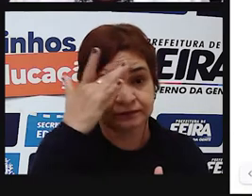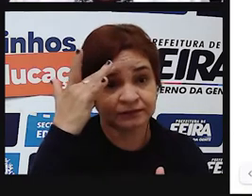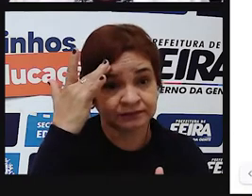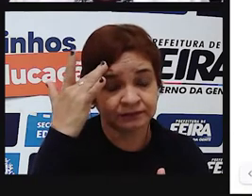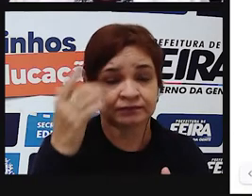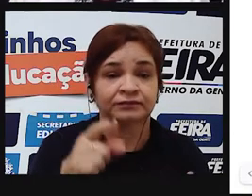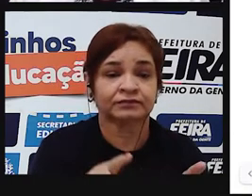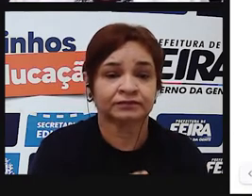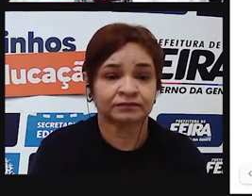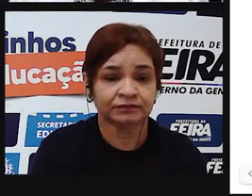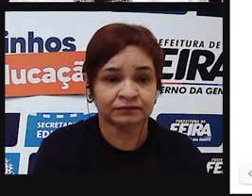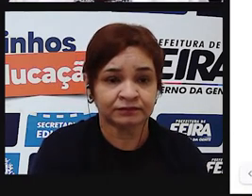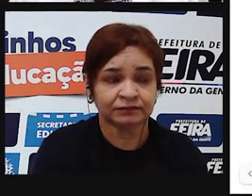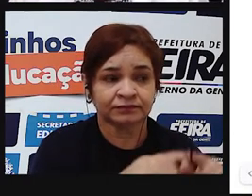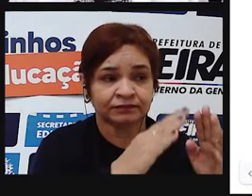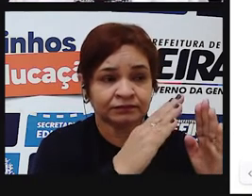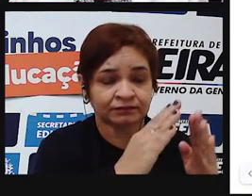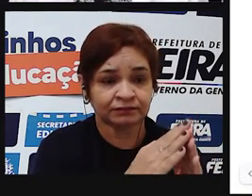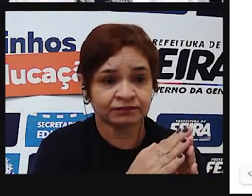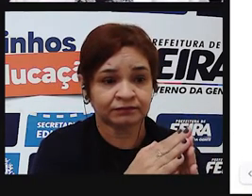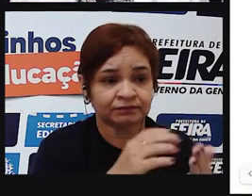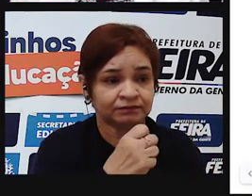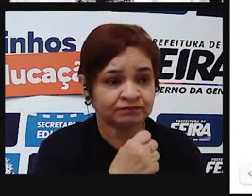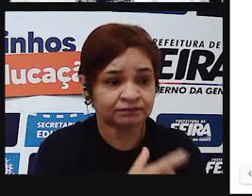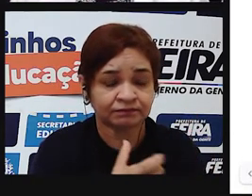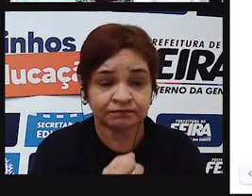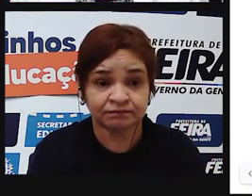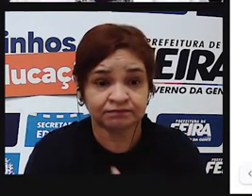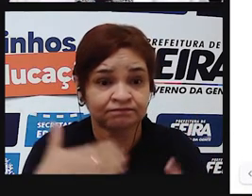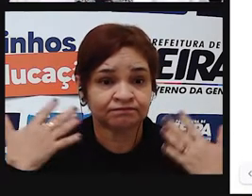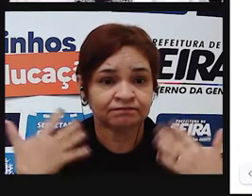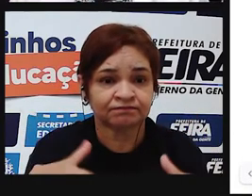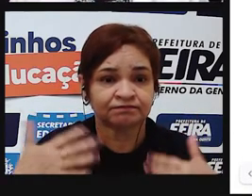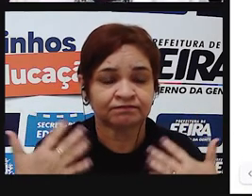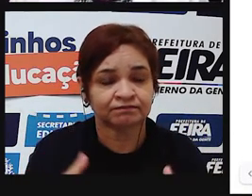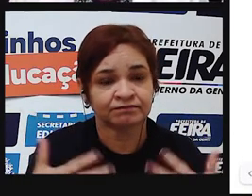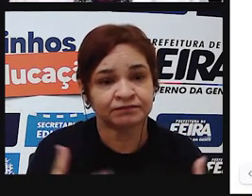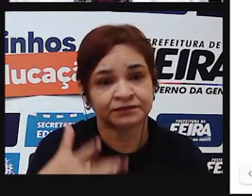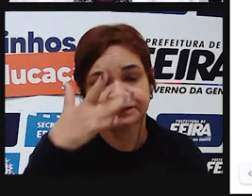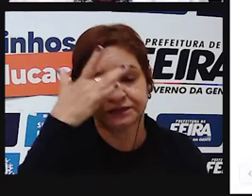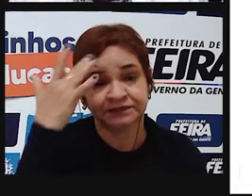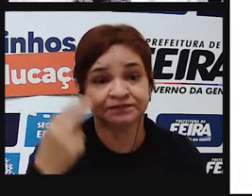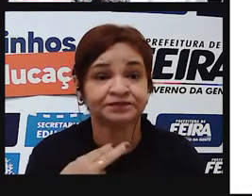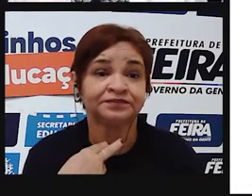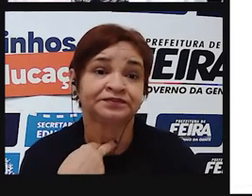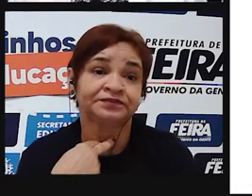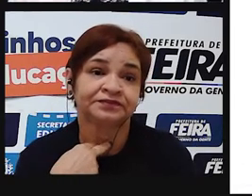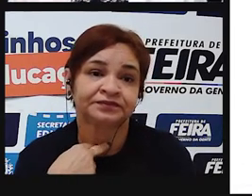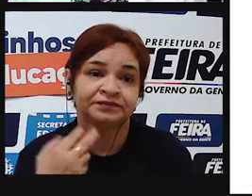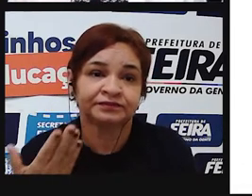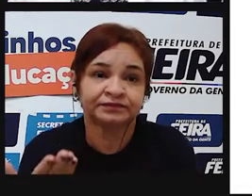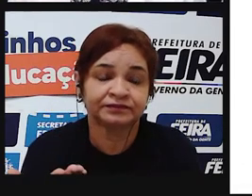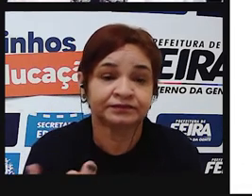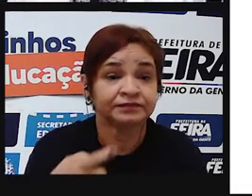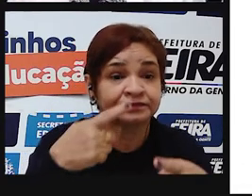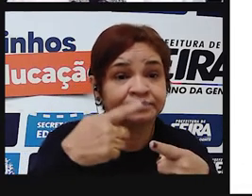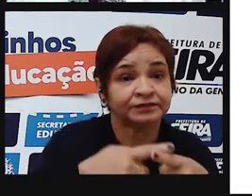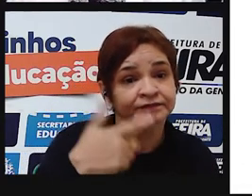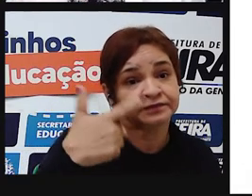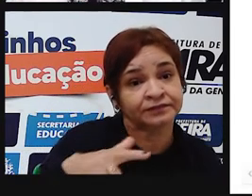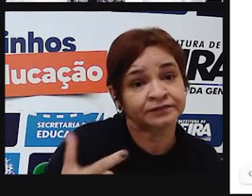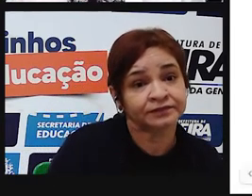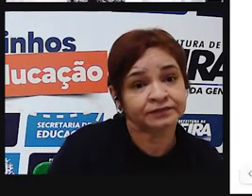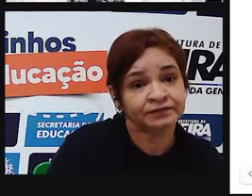casas alugam-se por um preço que não é acessível ao que possuem os poucos favorecidos de